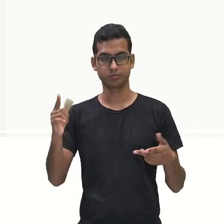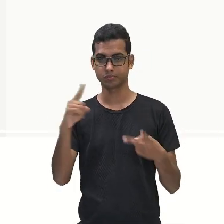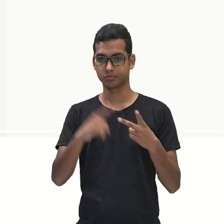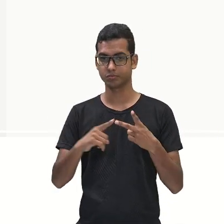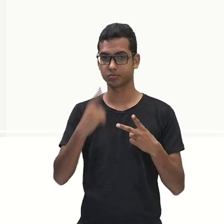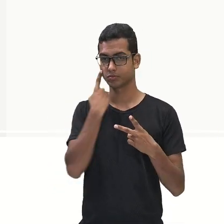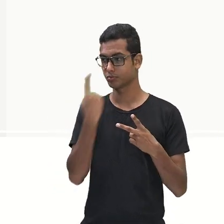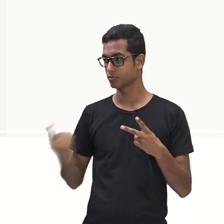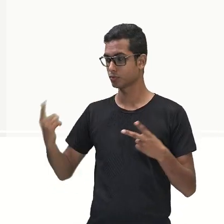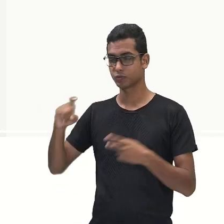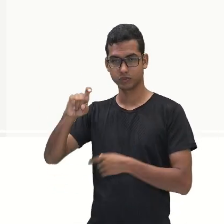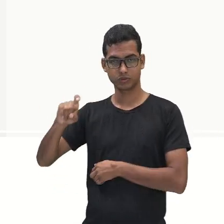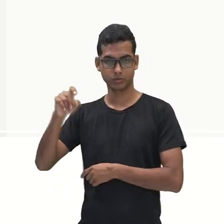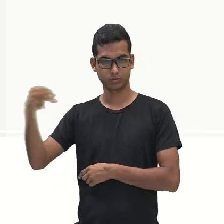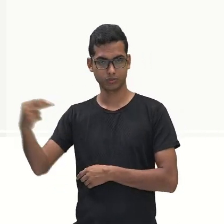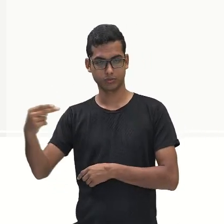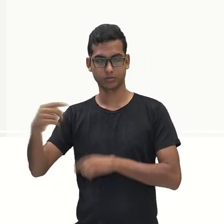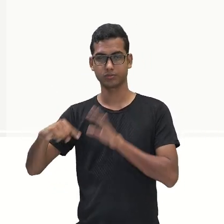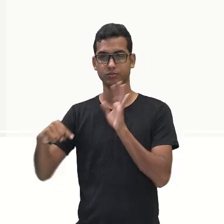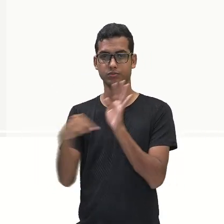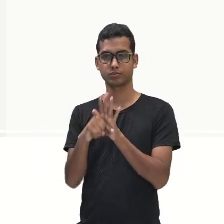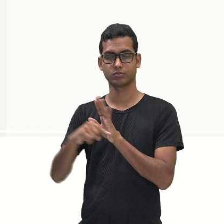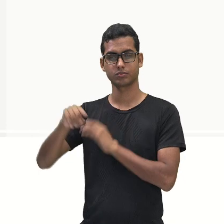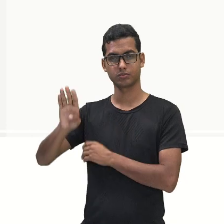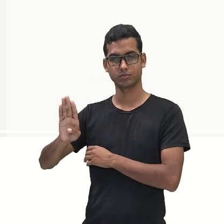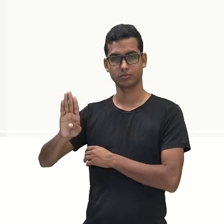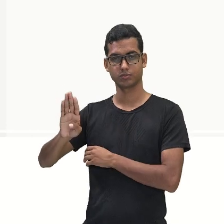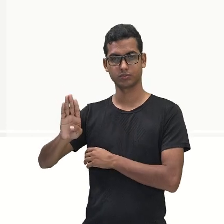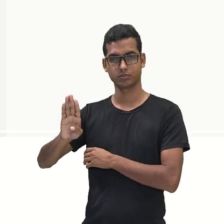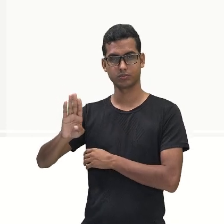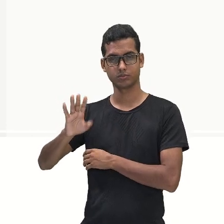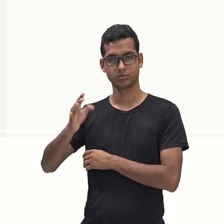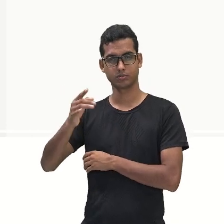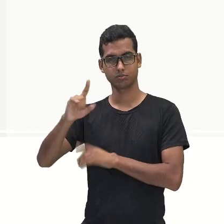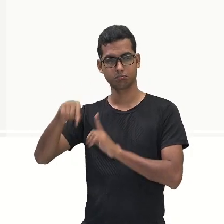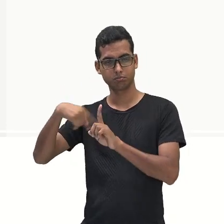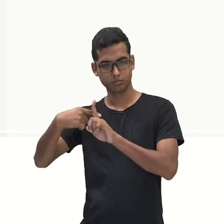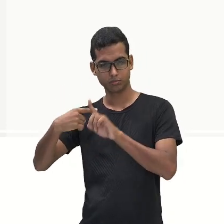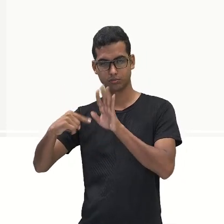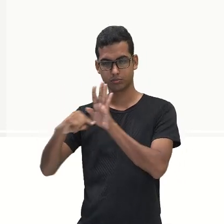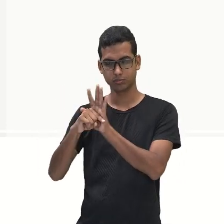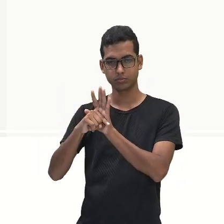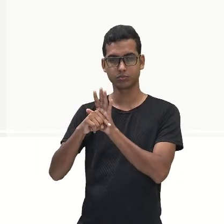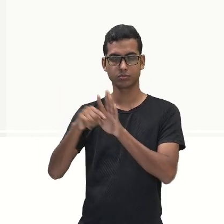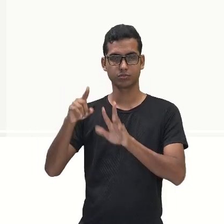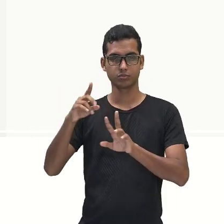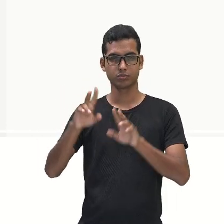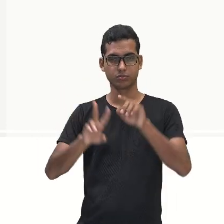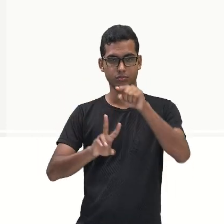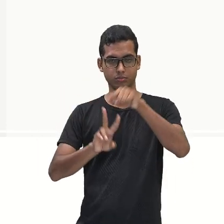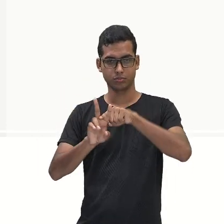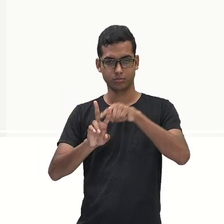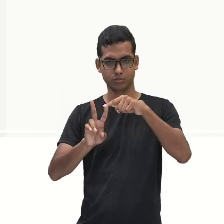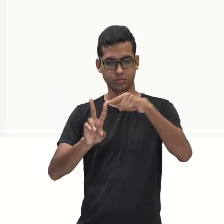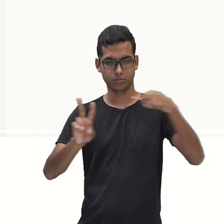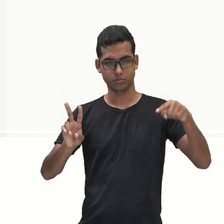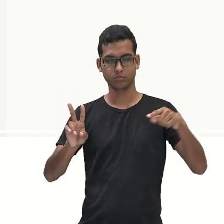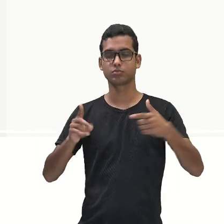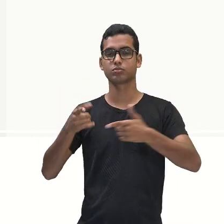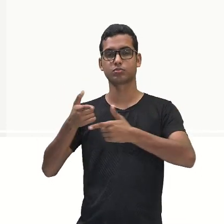menos b, mais ou menos raiz de delta, sobre 2 vezes o